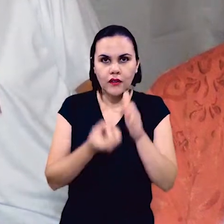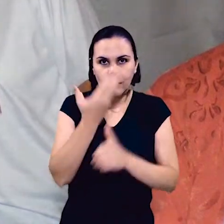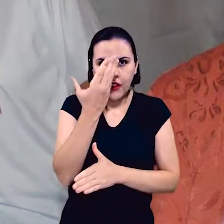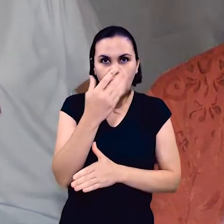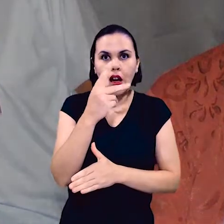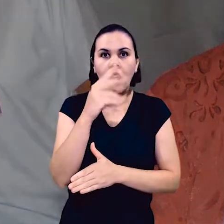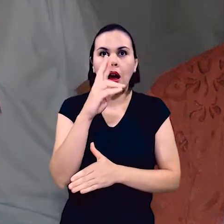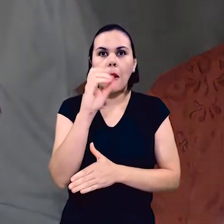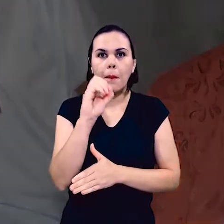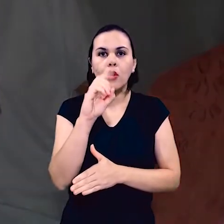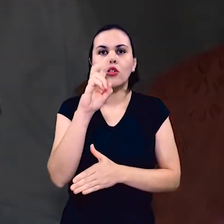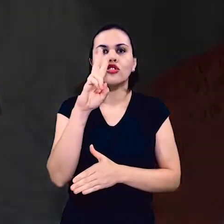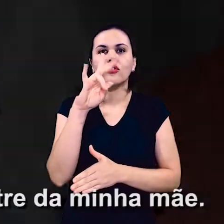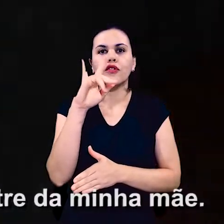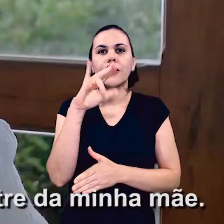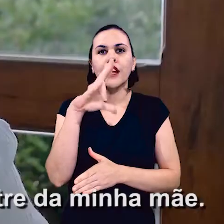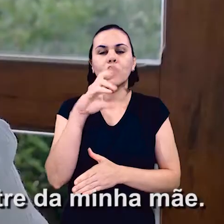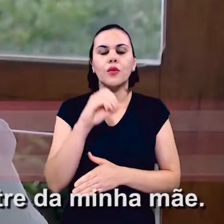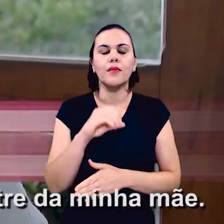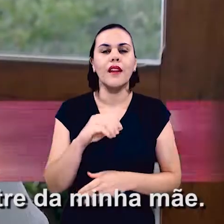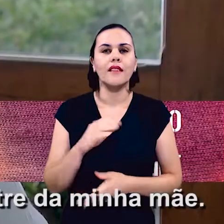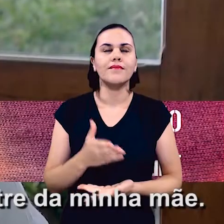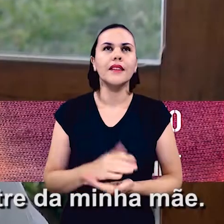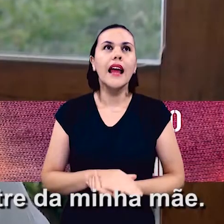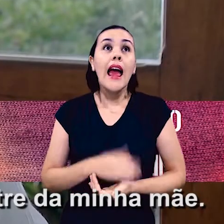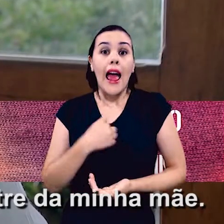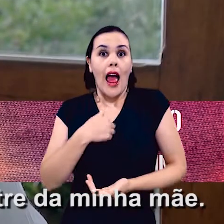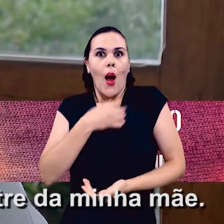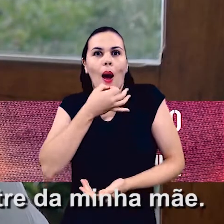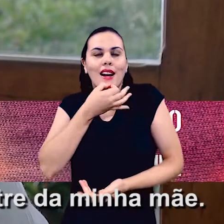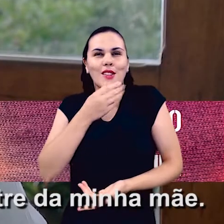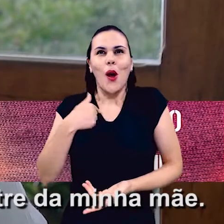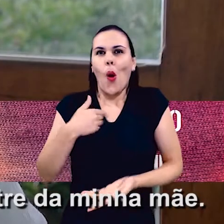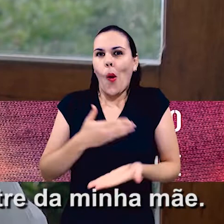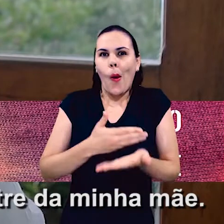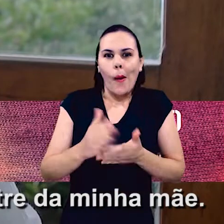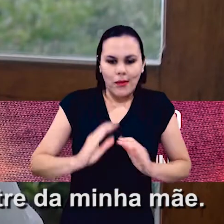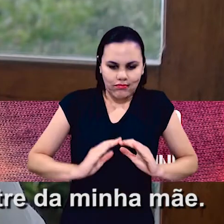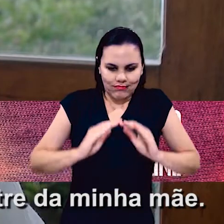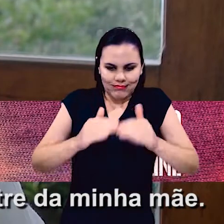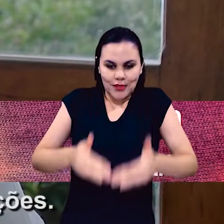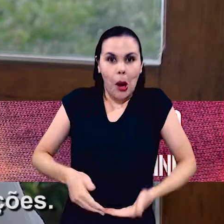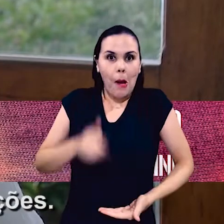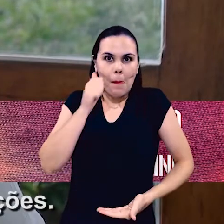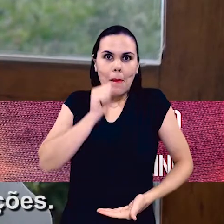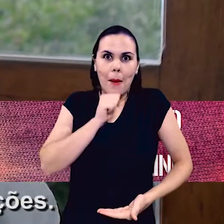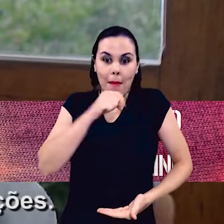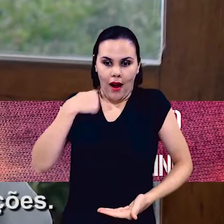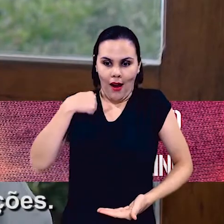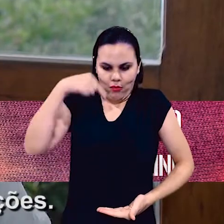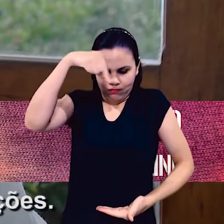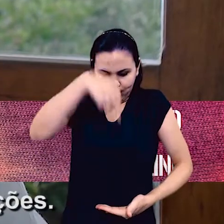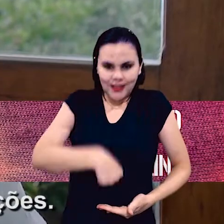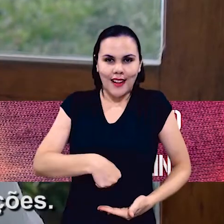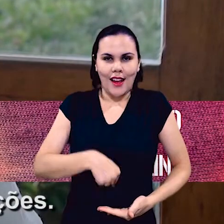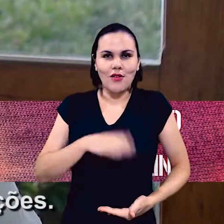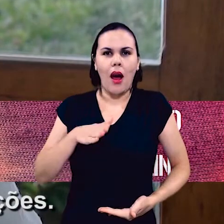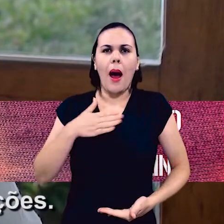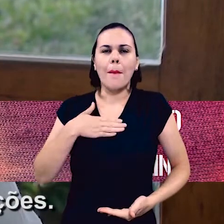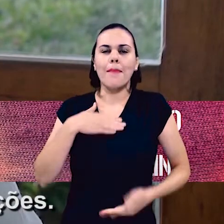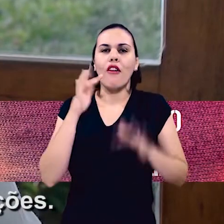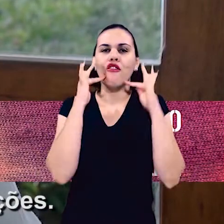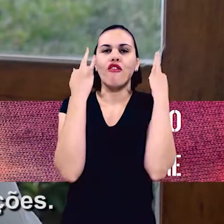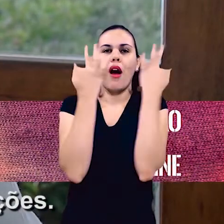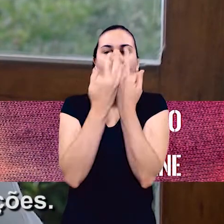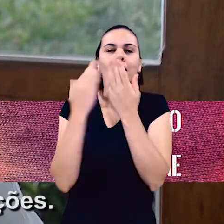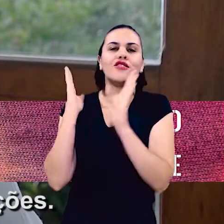quando foi fundada a Prodivino. Eu acho que eu participo da festa do Divino desde o ventre da minha mãe, assim, a minha família já